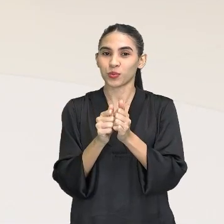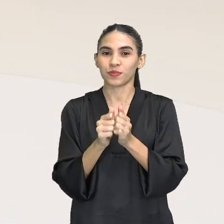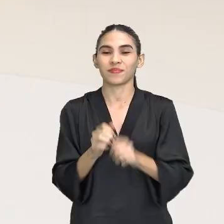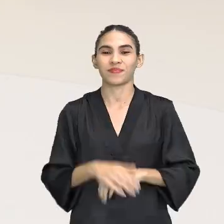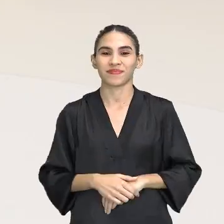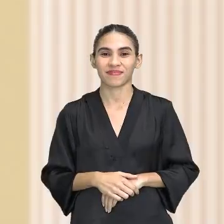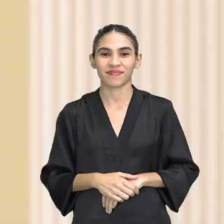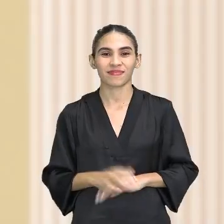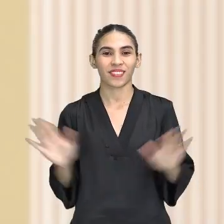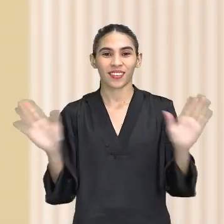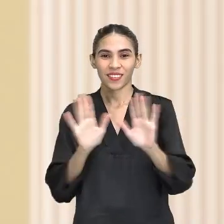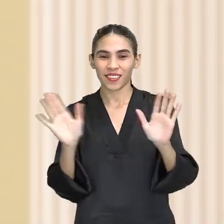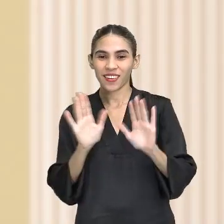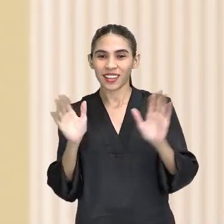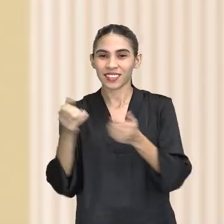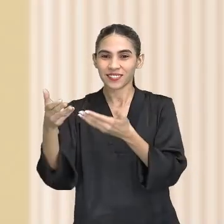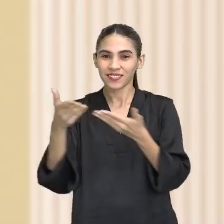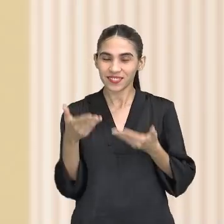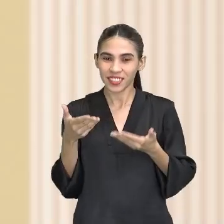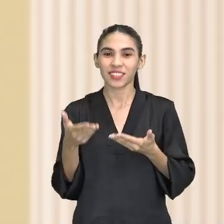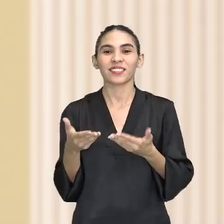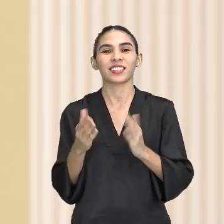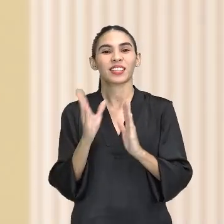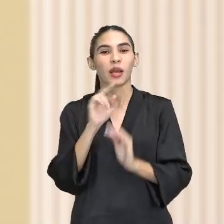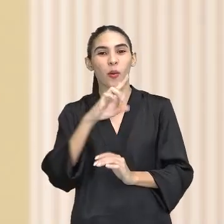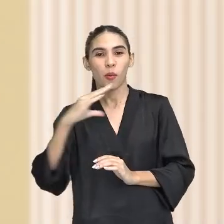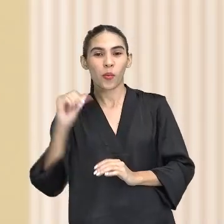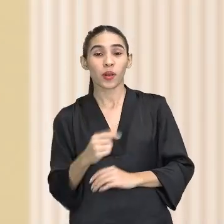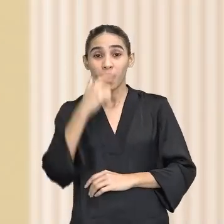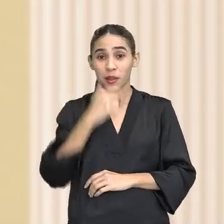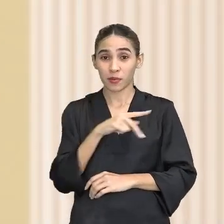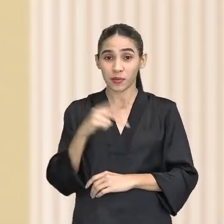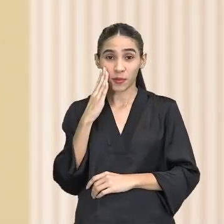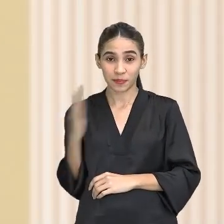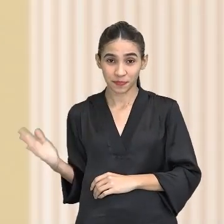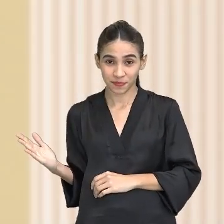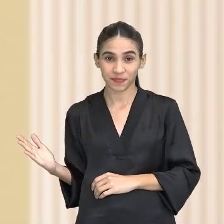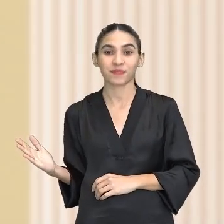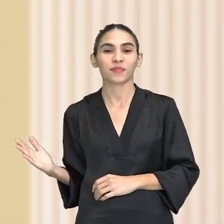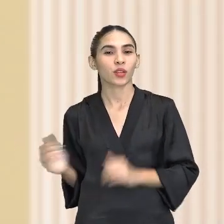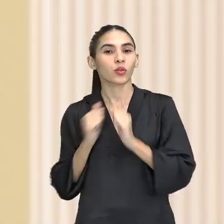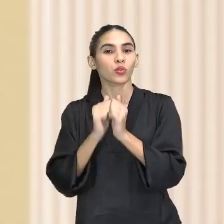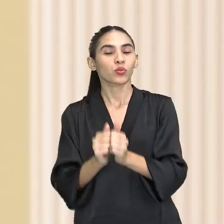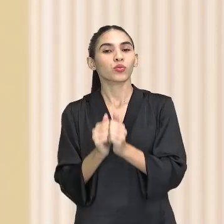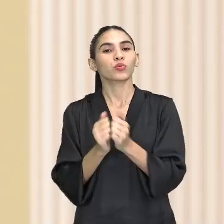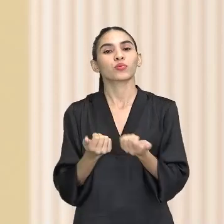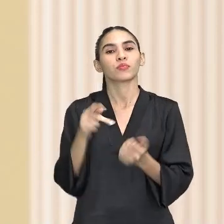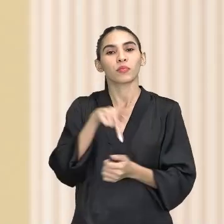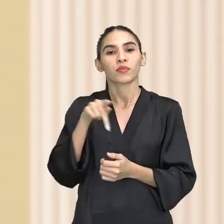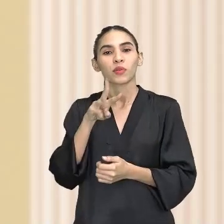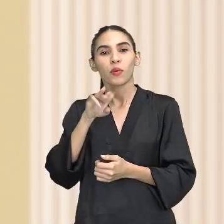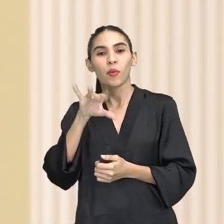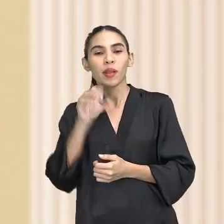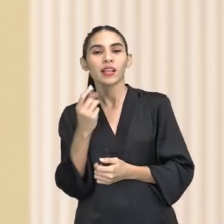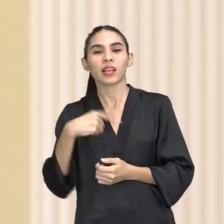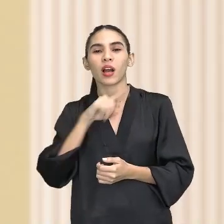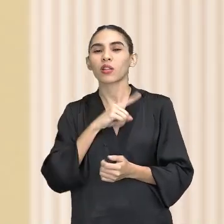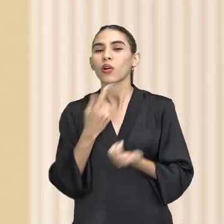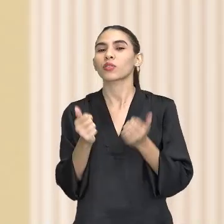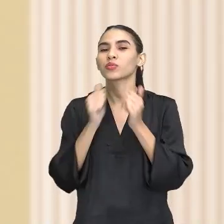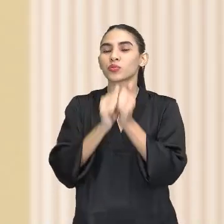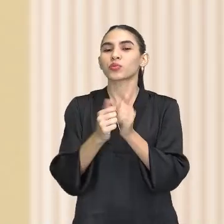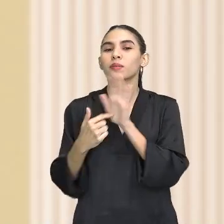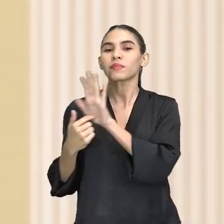Olá pessoal, sejam muito bem-vindos aí à nossa unidade. Eu sou o professor Virgílio Guedes e junto com o professor William estaremos aí